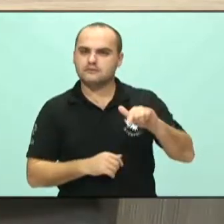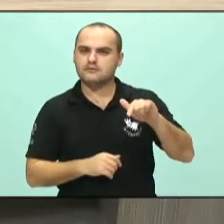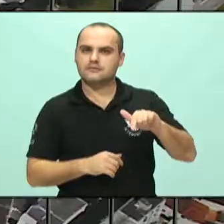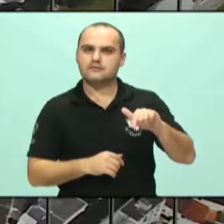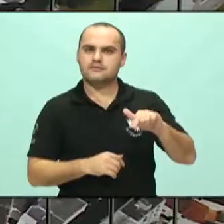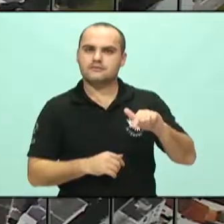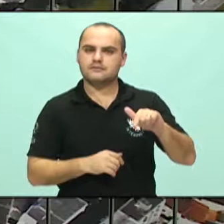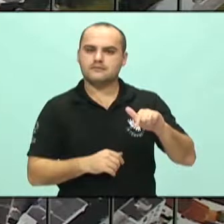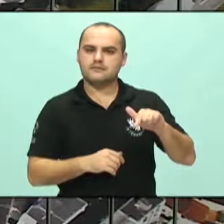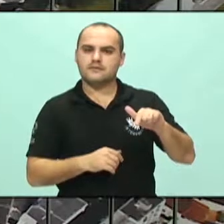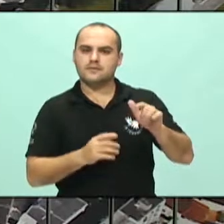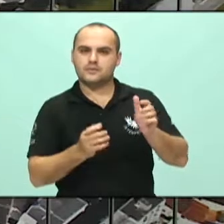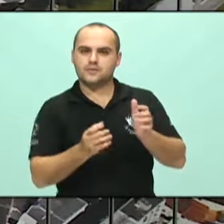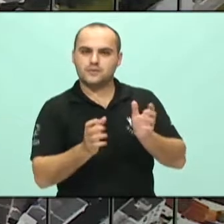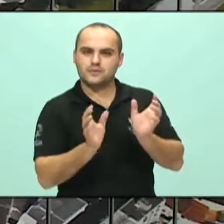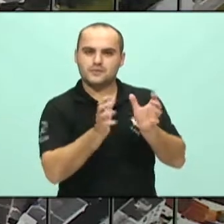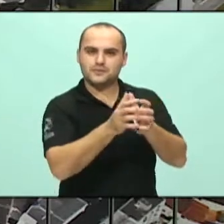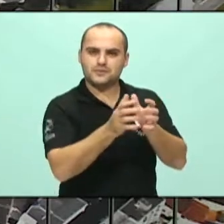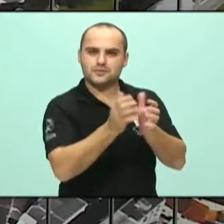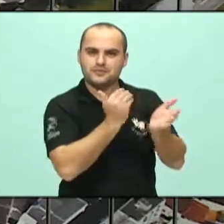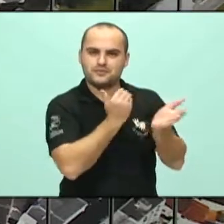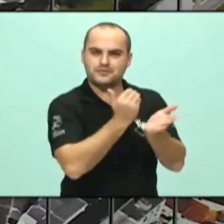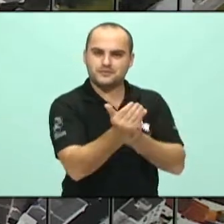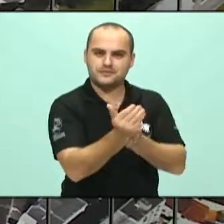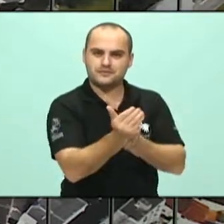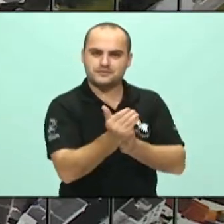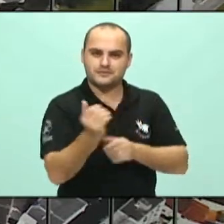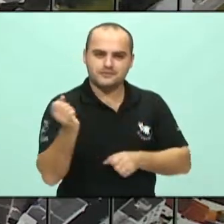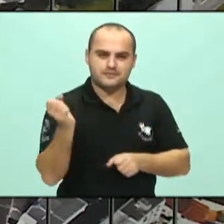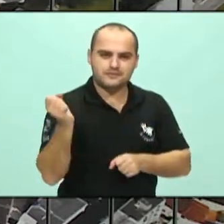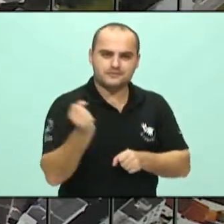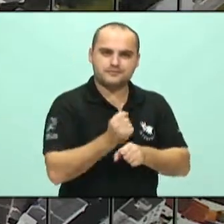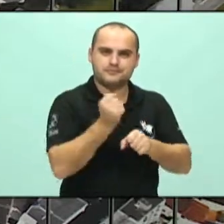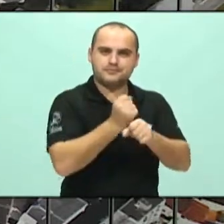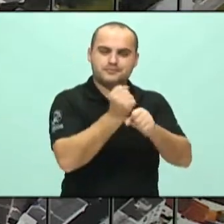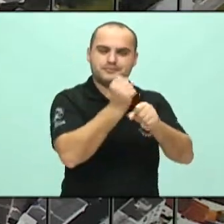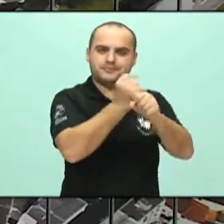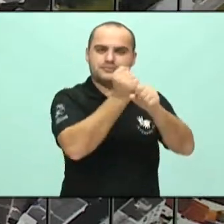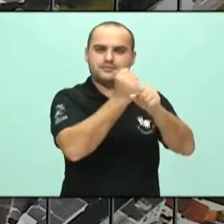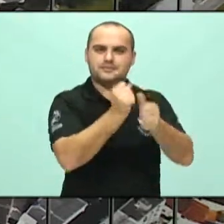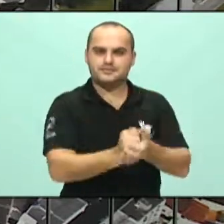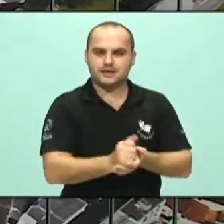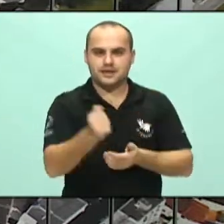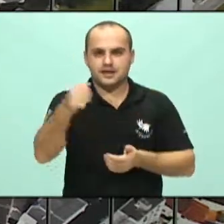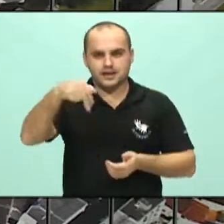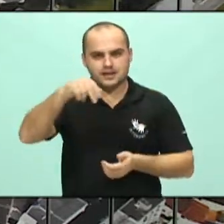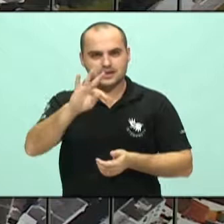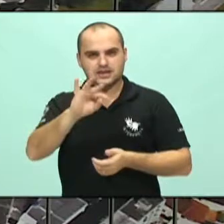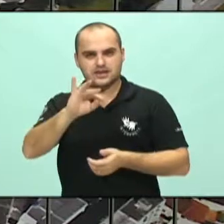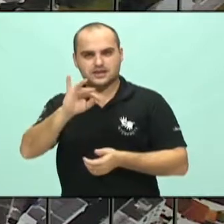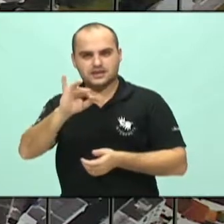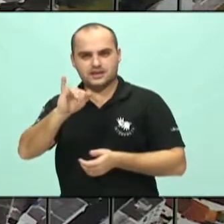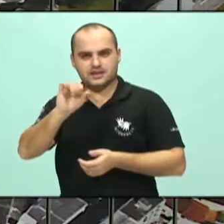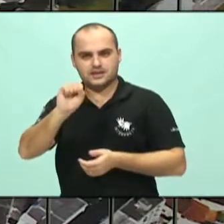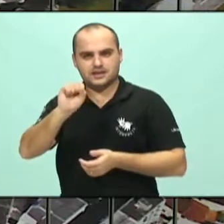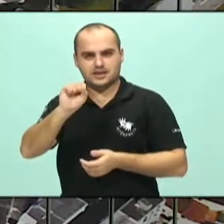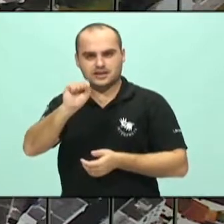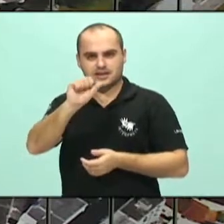a povoação se forma, a povoação do Santíssimo Sacramento do Itajaí. Isso